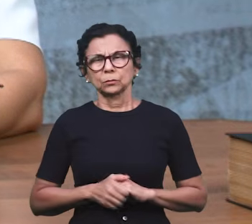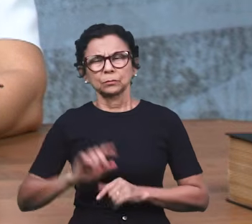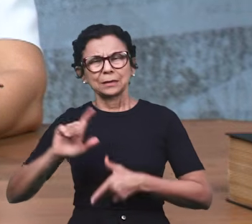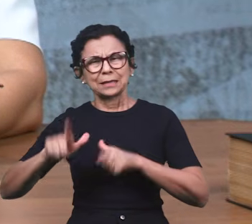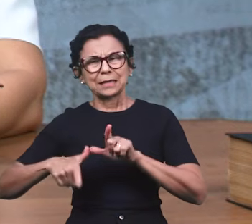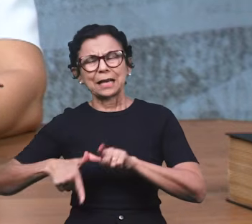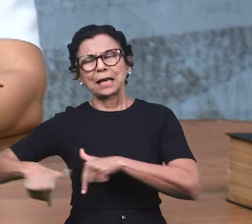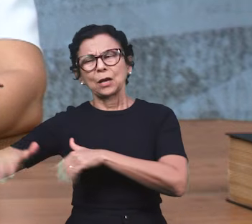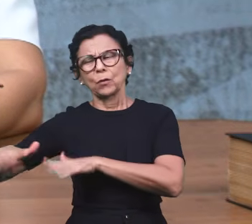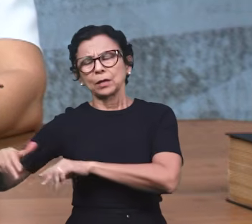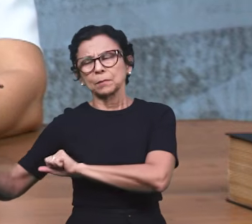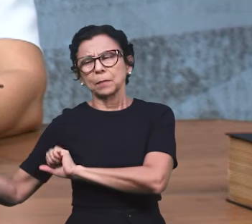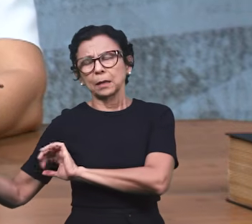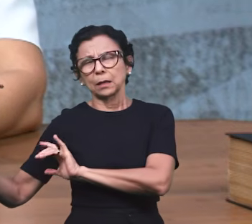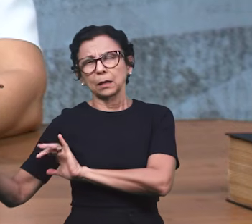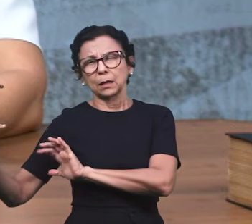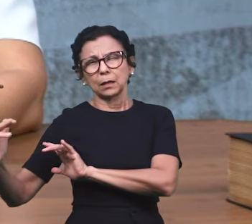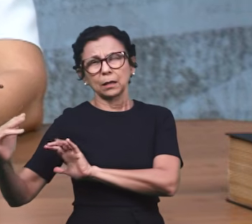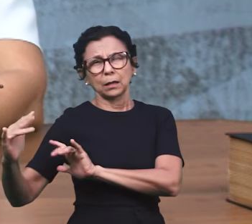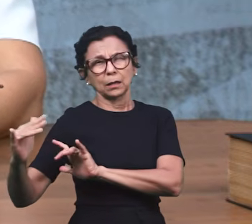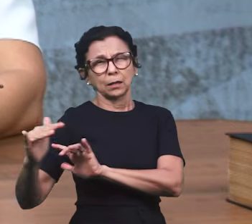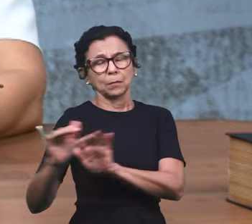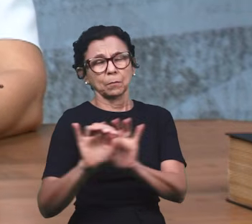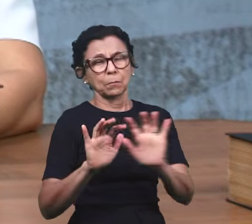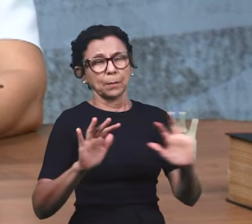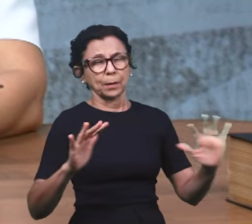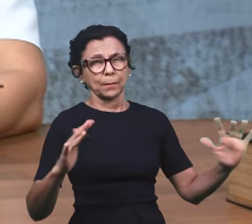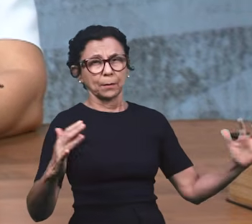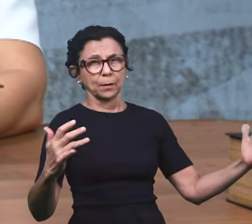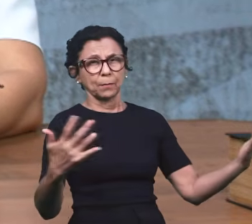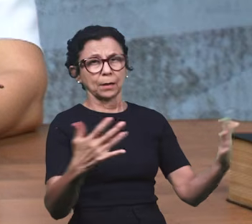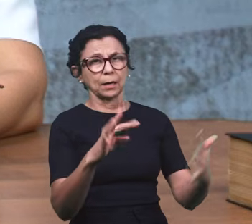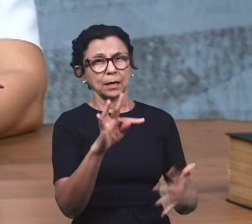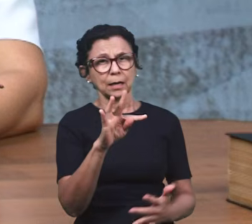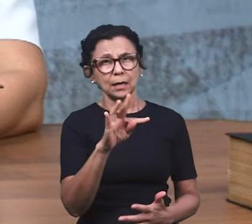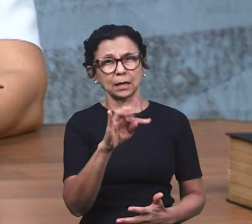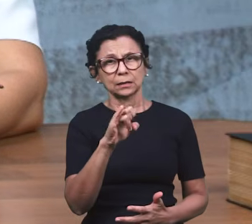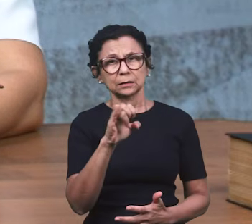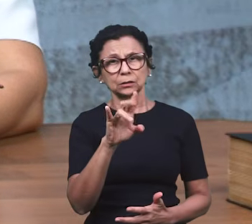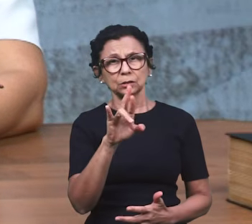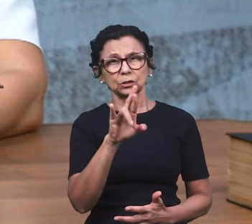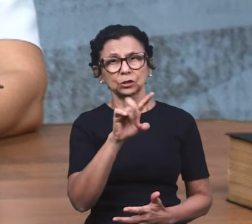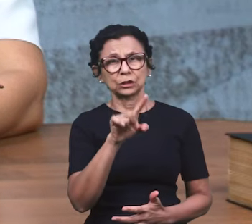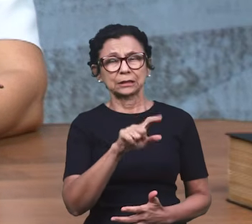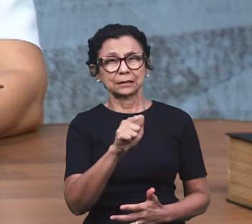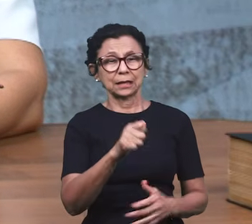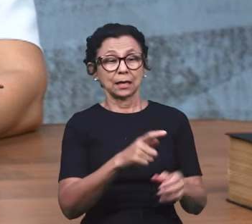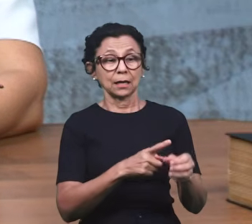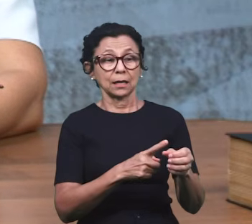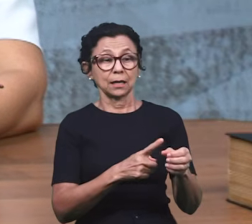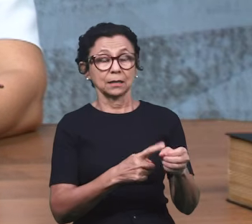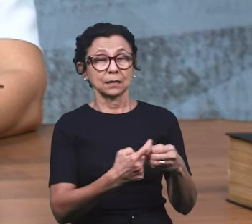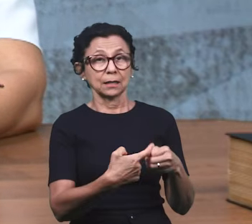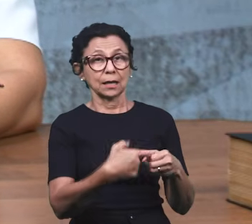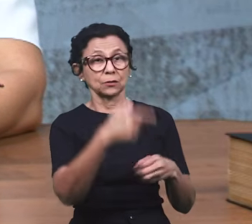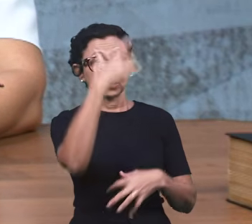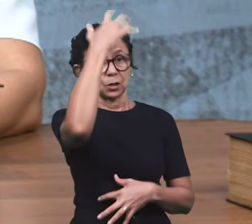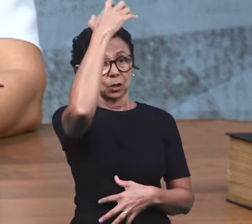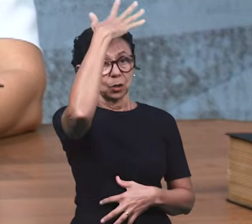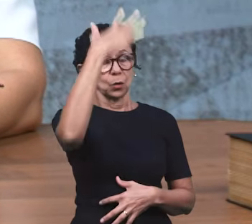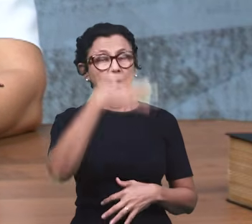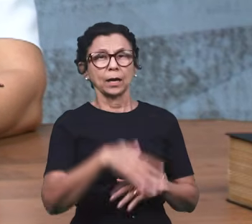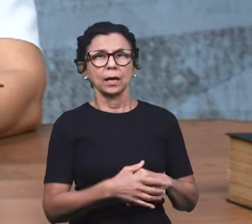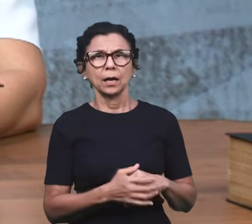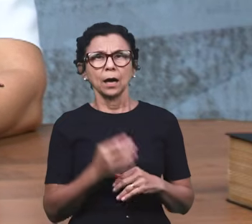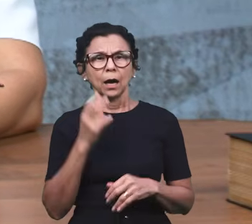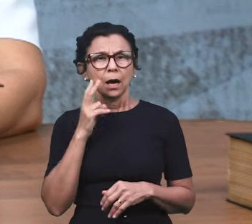com ele de Gibeon e cercaram a Tirzá. E sucedeu que Zinri, vendo que a